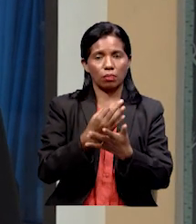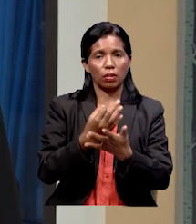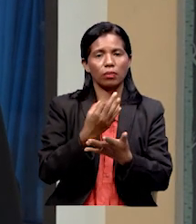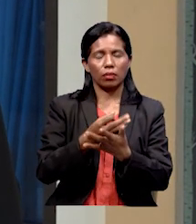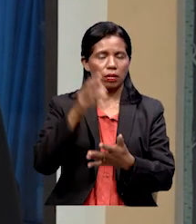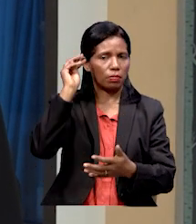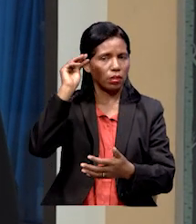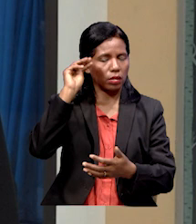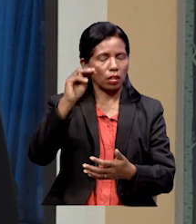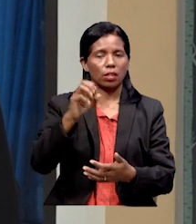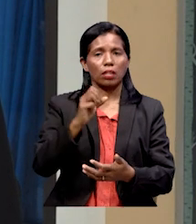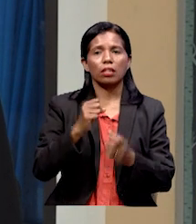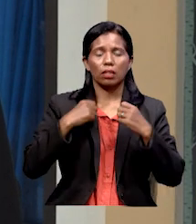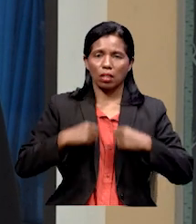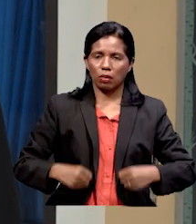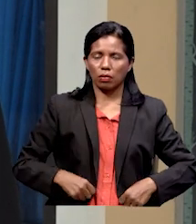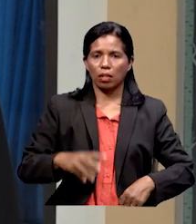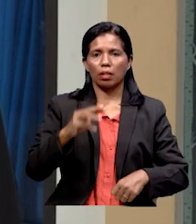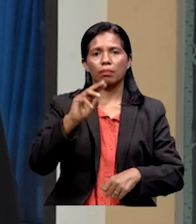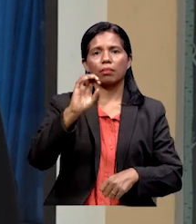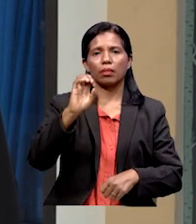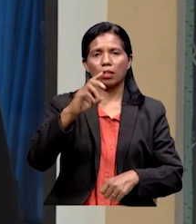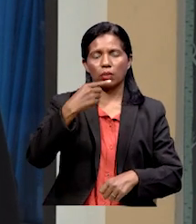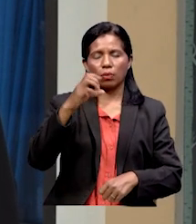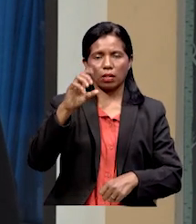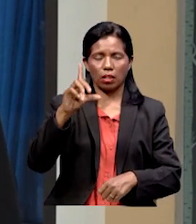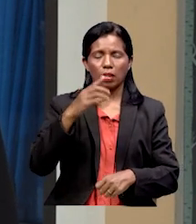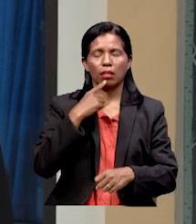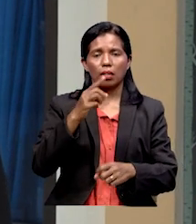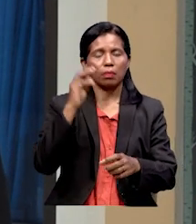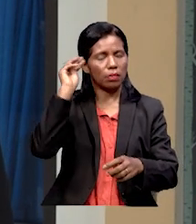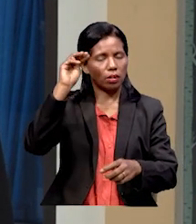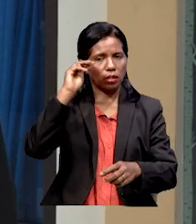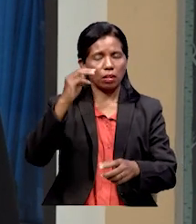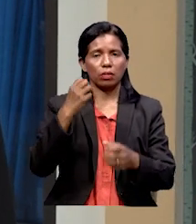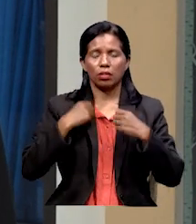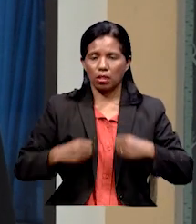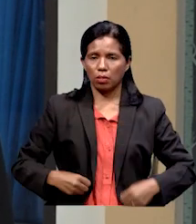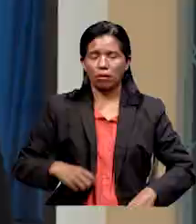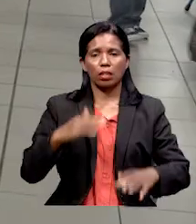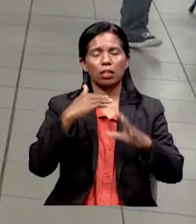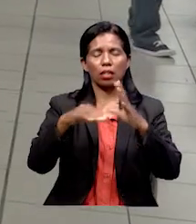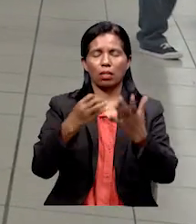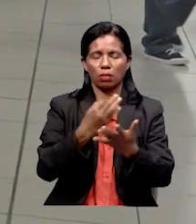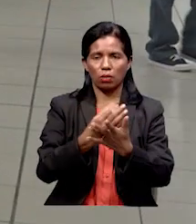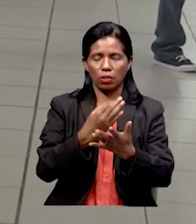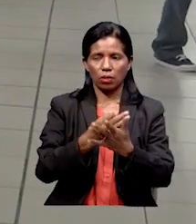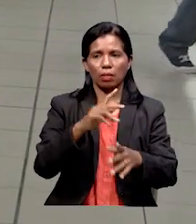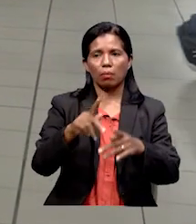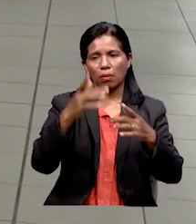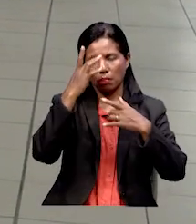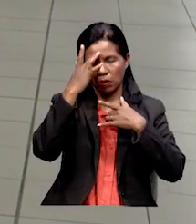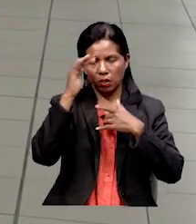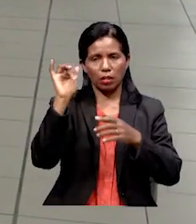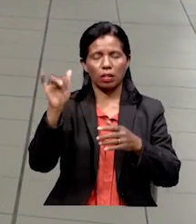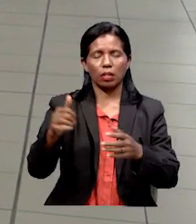Ministério Saúde, Miguel Maia Hatete, durante ne Ministério Saúde halo transferência osang alojamento a paciente SIRA e a reunir, baseia